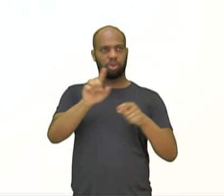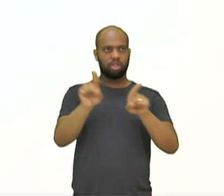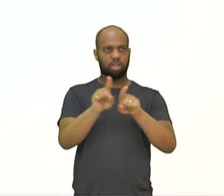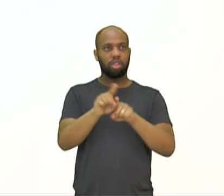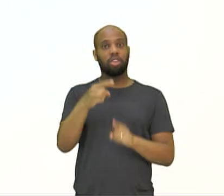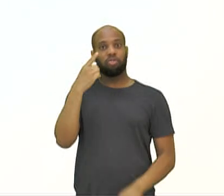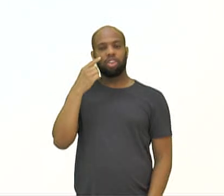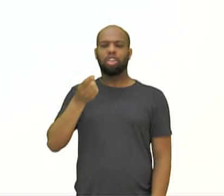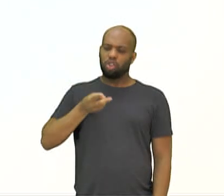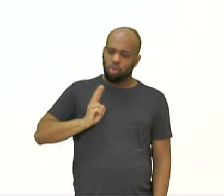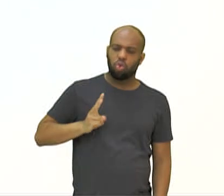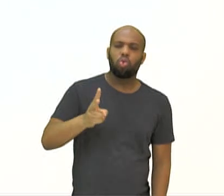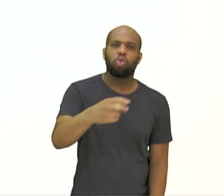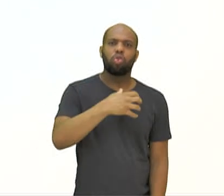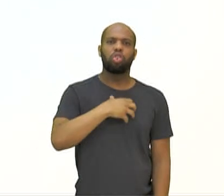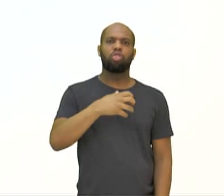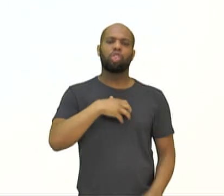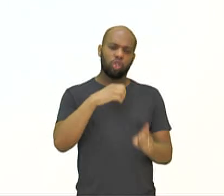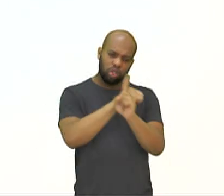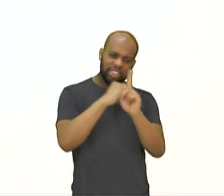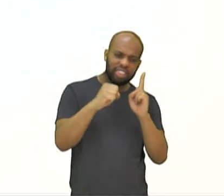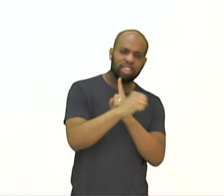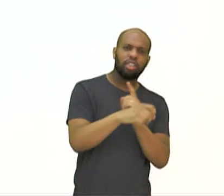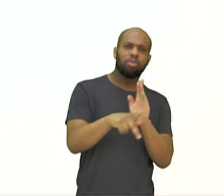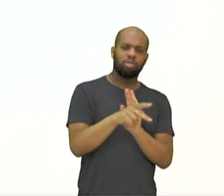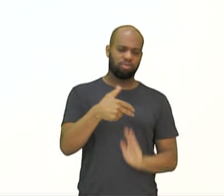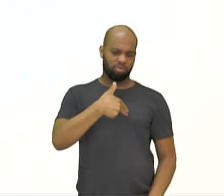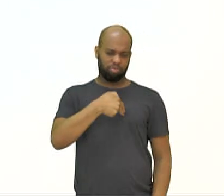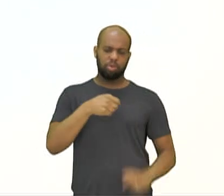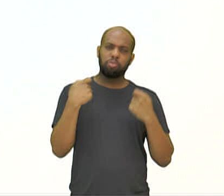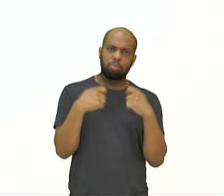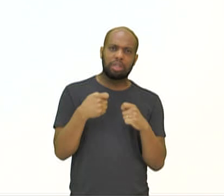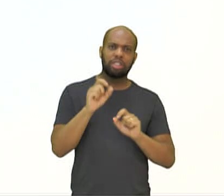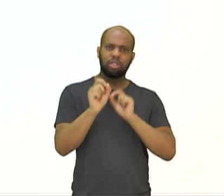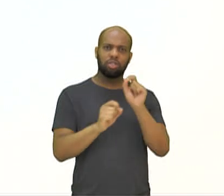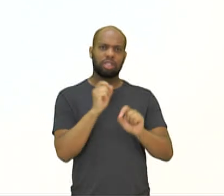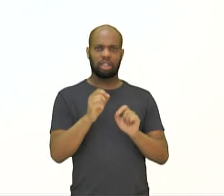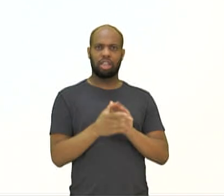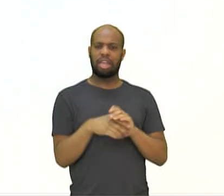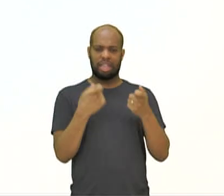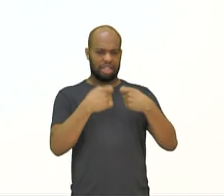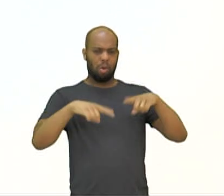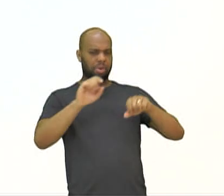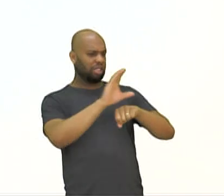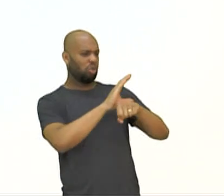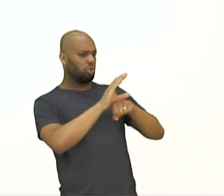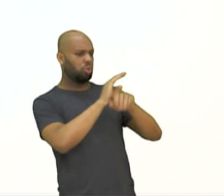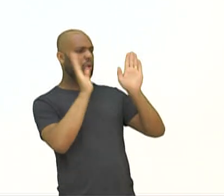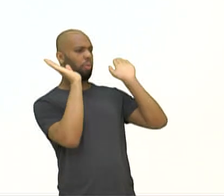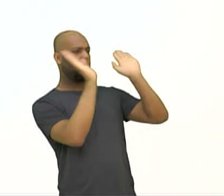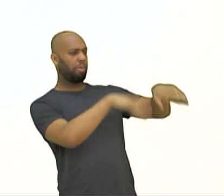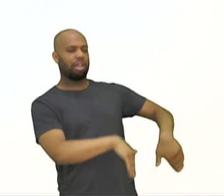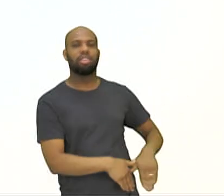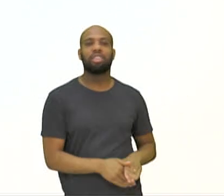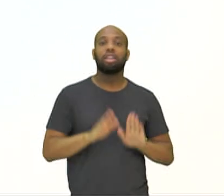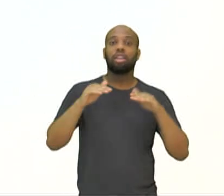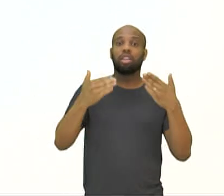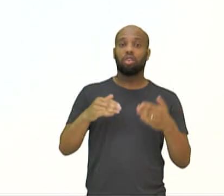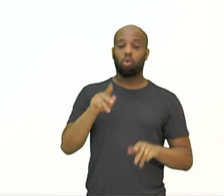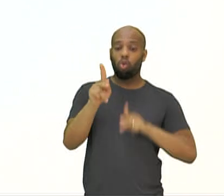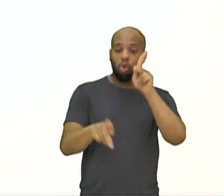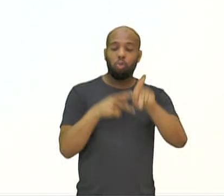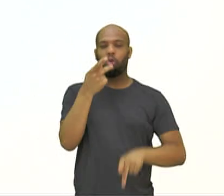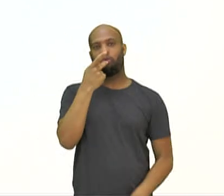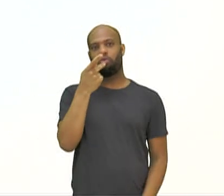Ó, a continuidade da obra social de Getúlio Vargas não depende da Constituinte. Então, quer dizer, o povo